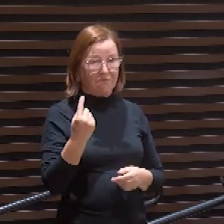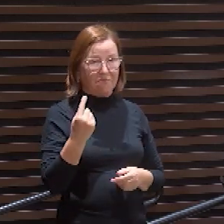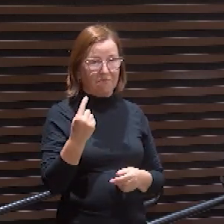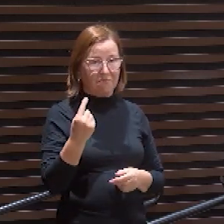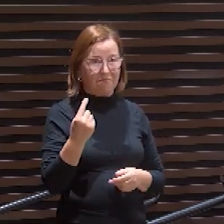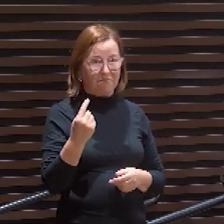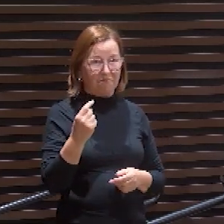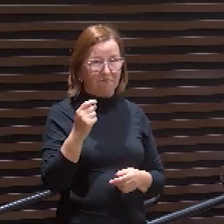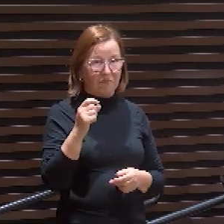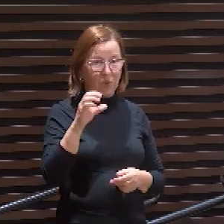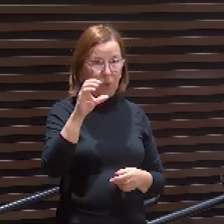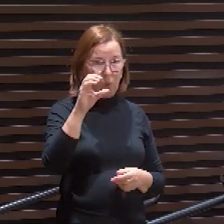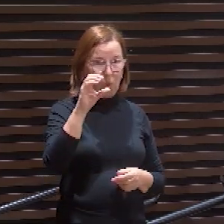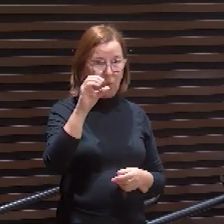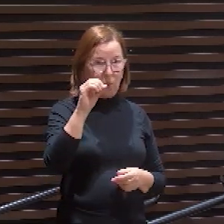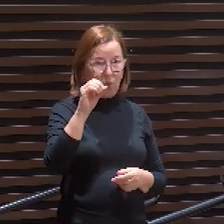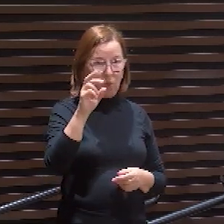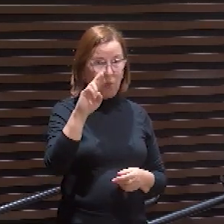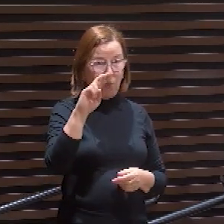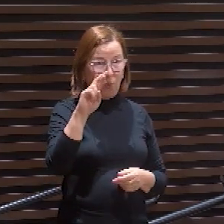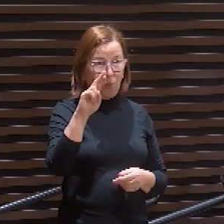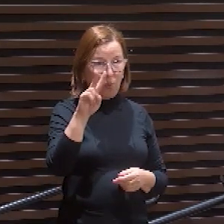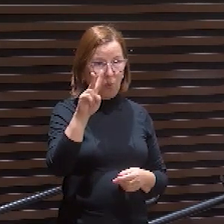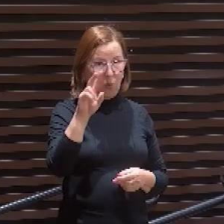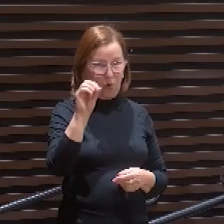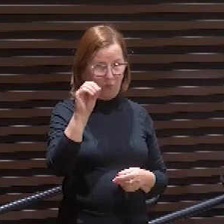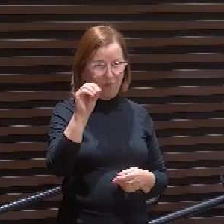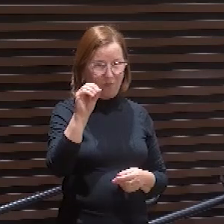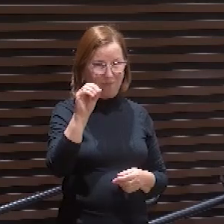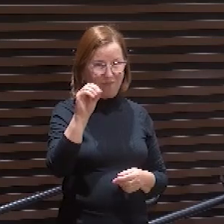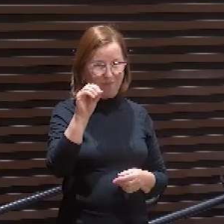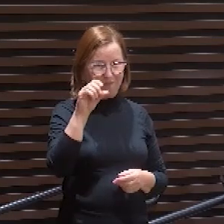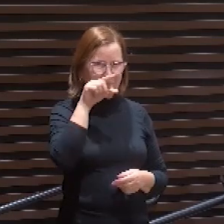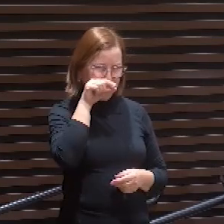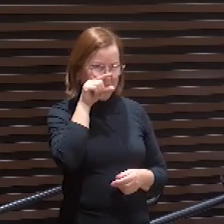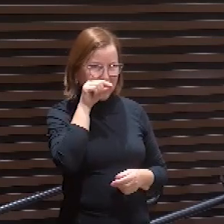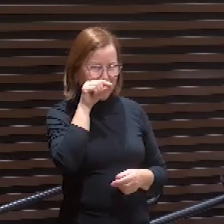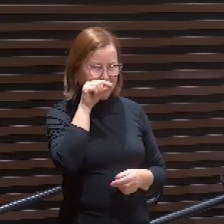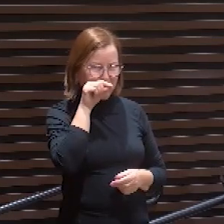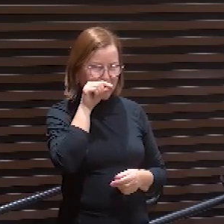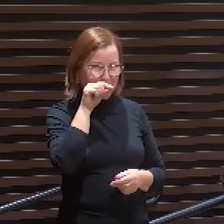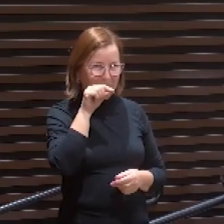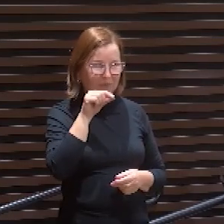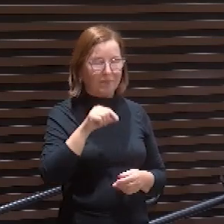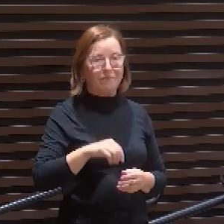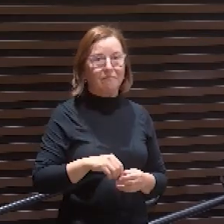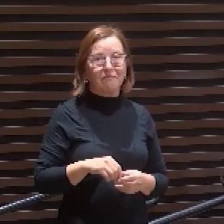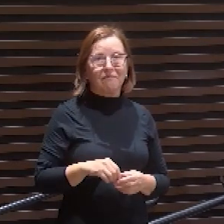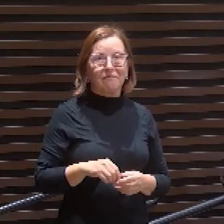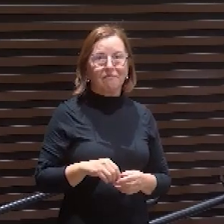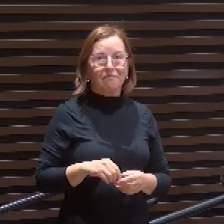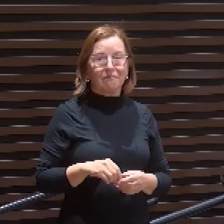um corvo, por um urubu. E